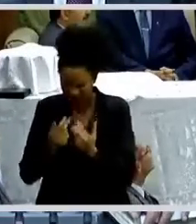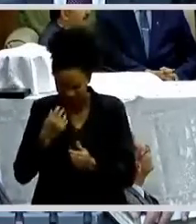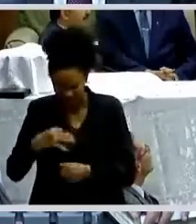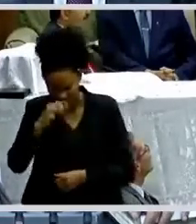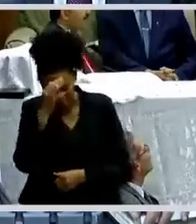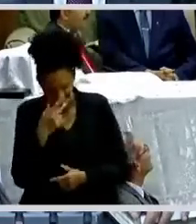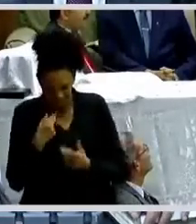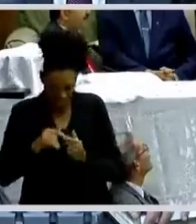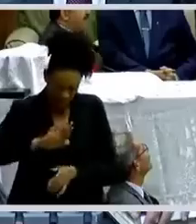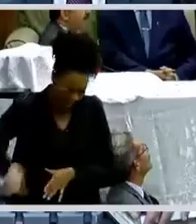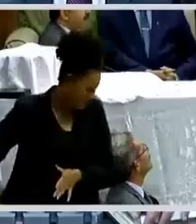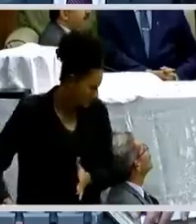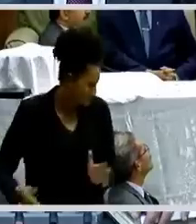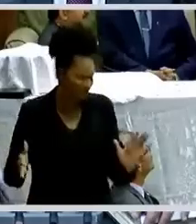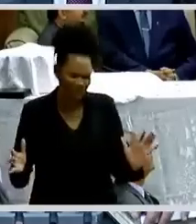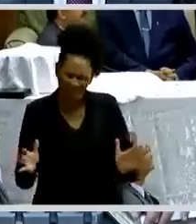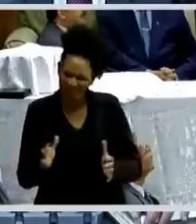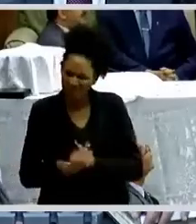Abafa.